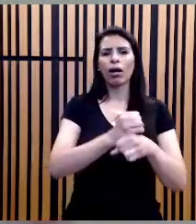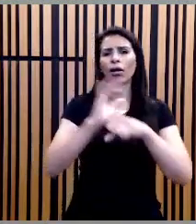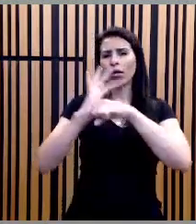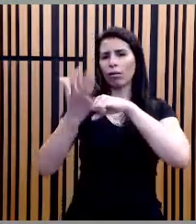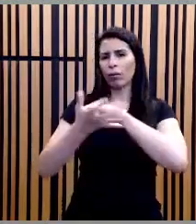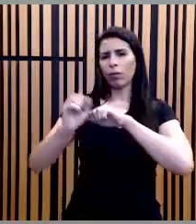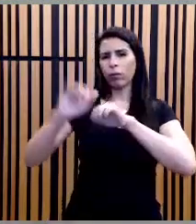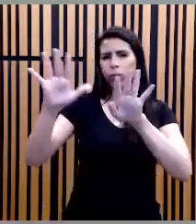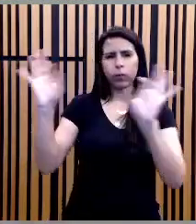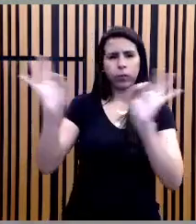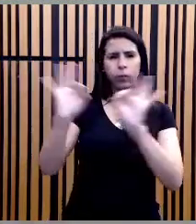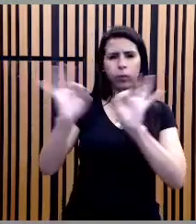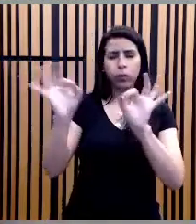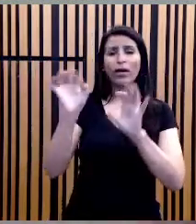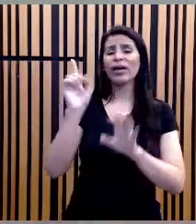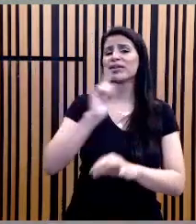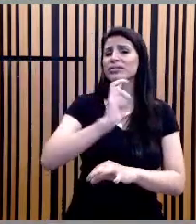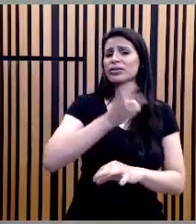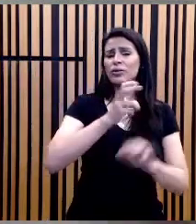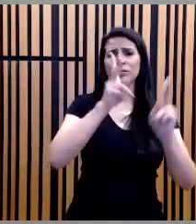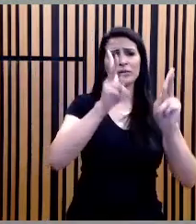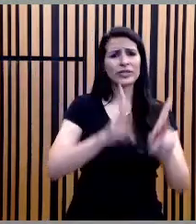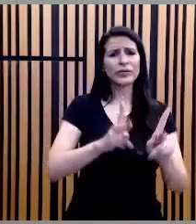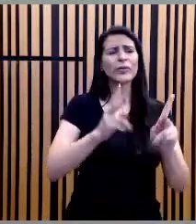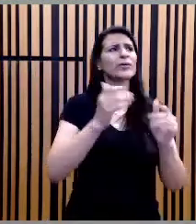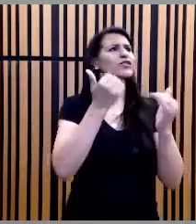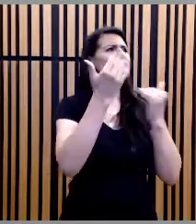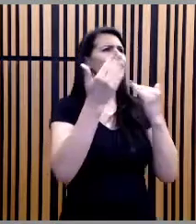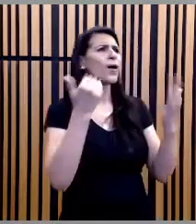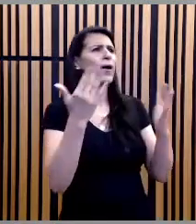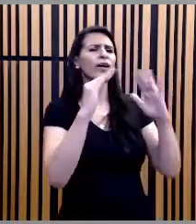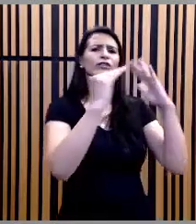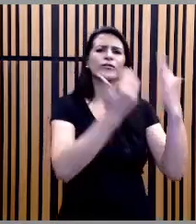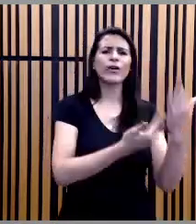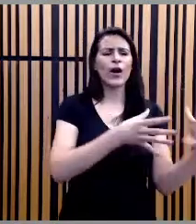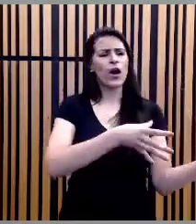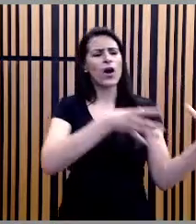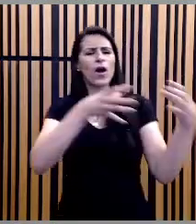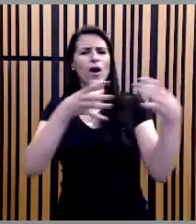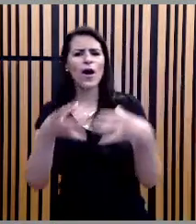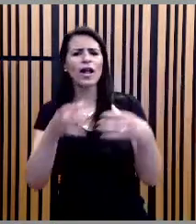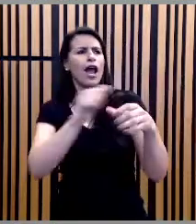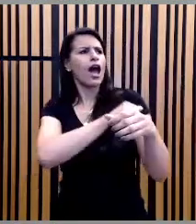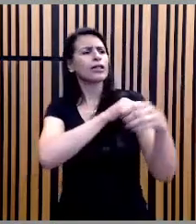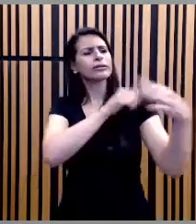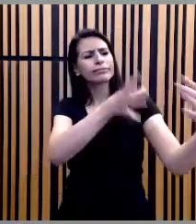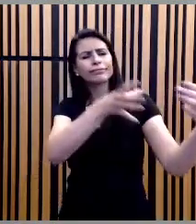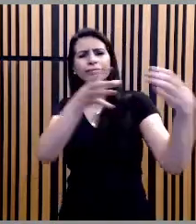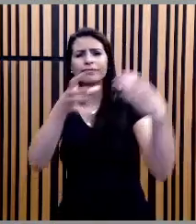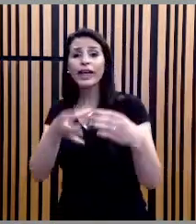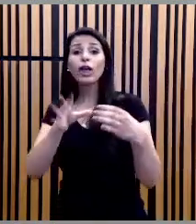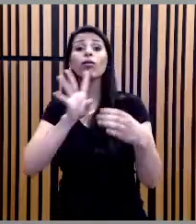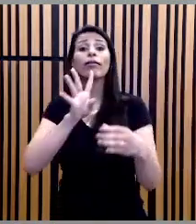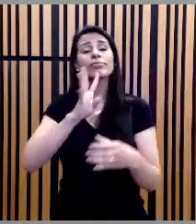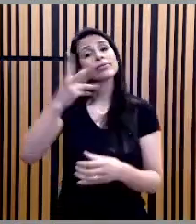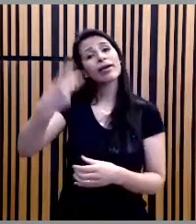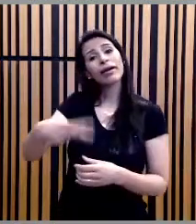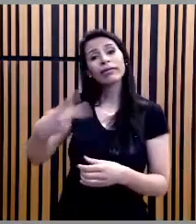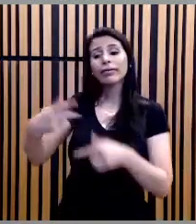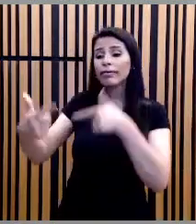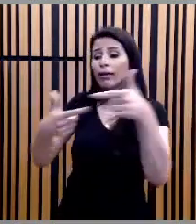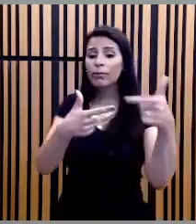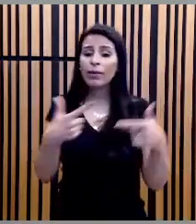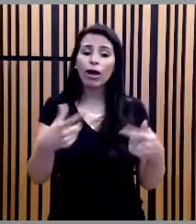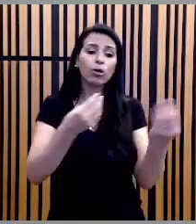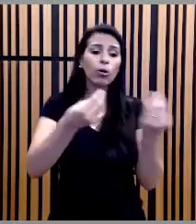o parque, escolas, alunos de outras regiões que vêm conhecer o trabalho, que vêm conhecer a universidade, né? E isso